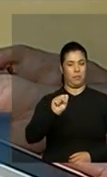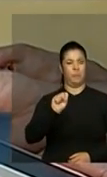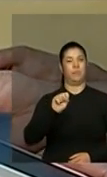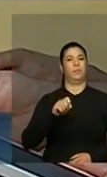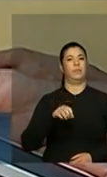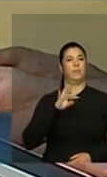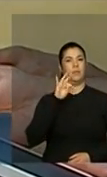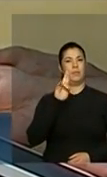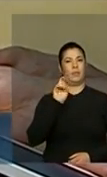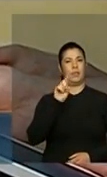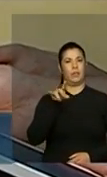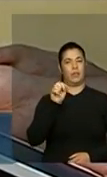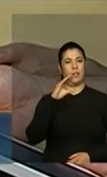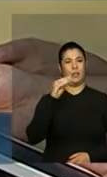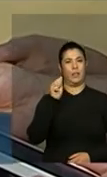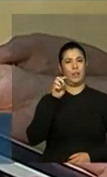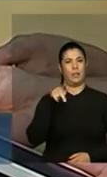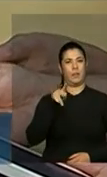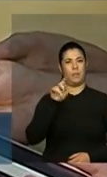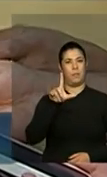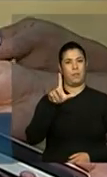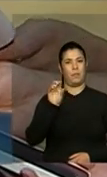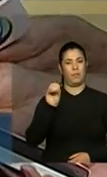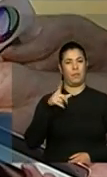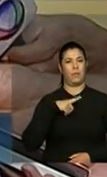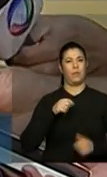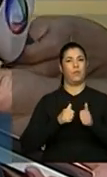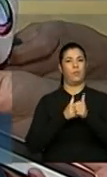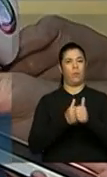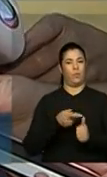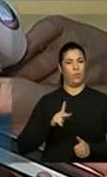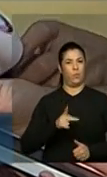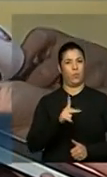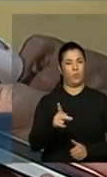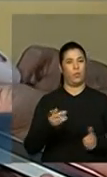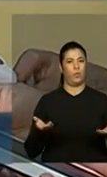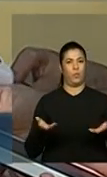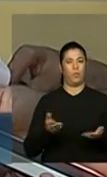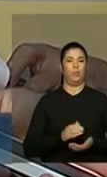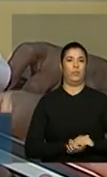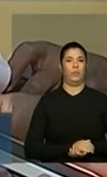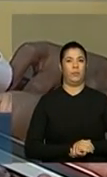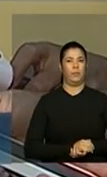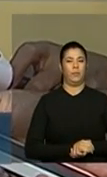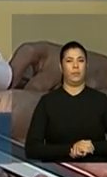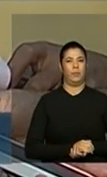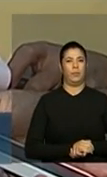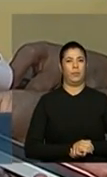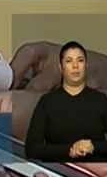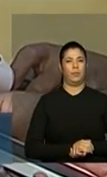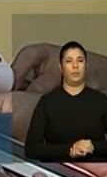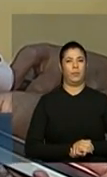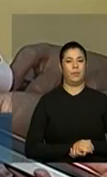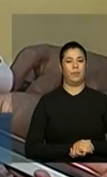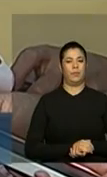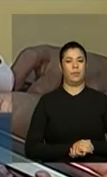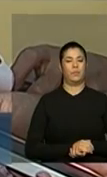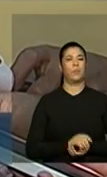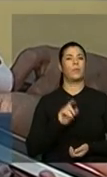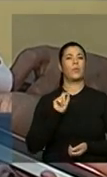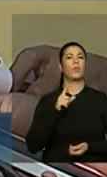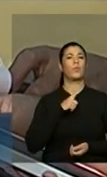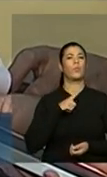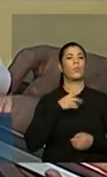Combate à Fome, Tereza Campelo. Ela foi reconduzida ao cargo hoje. De fato, foi investido